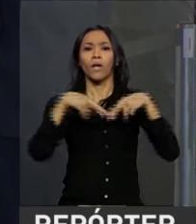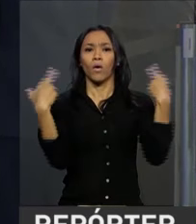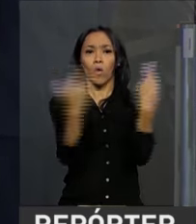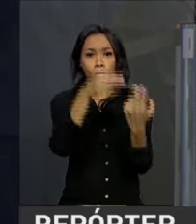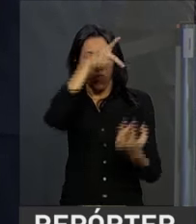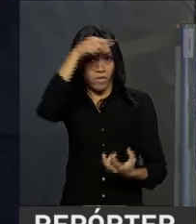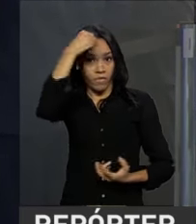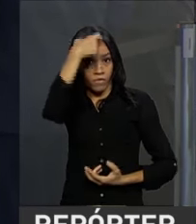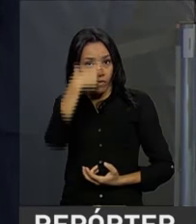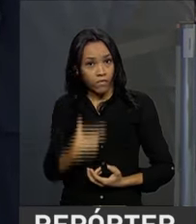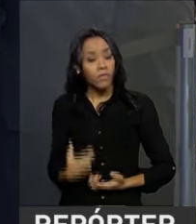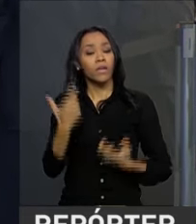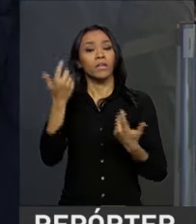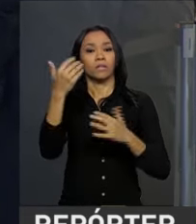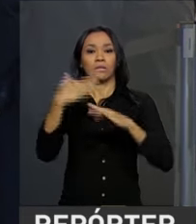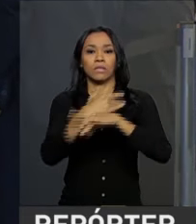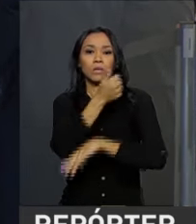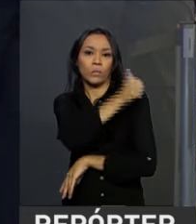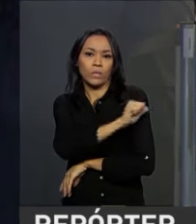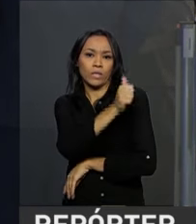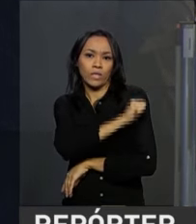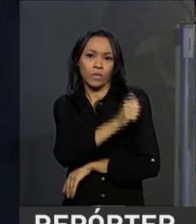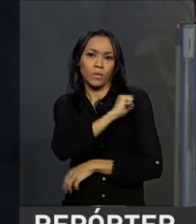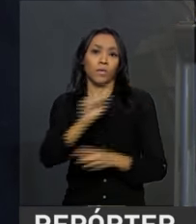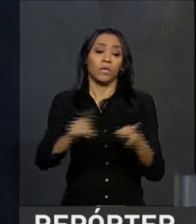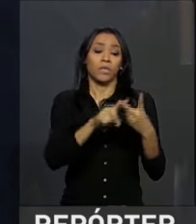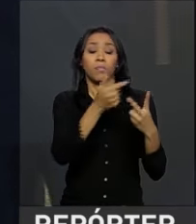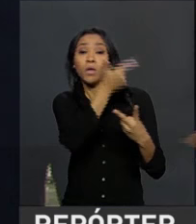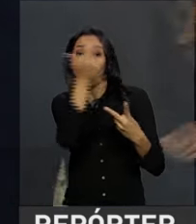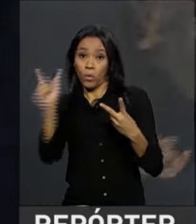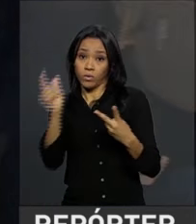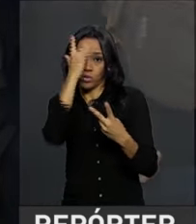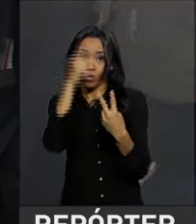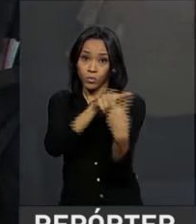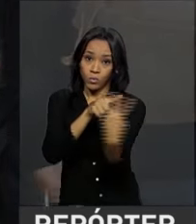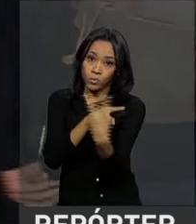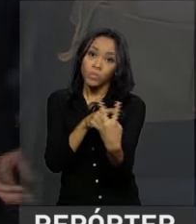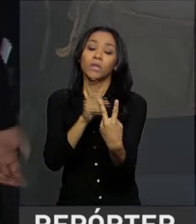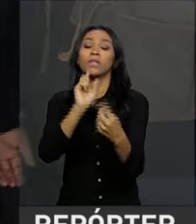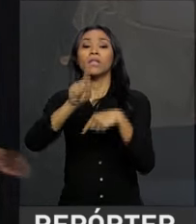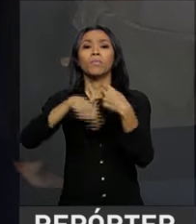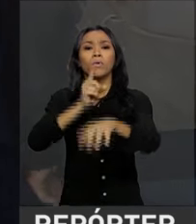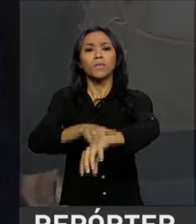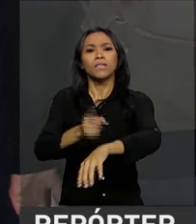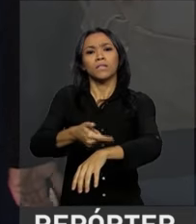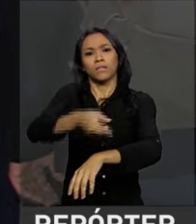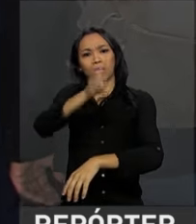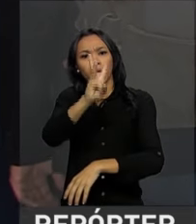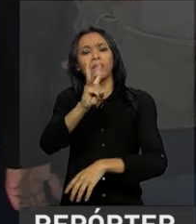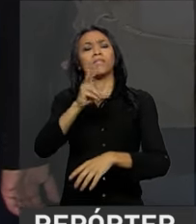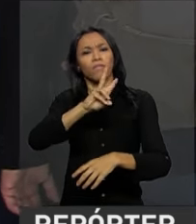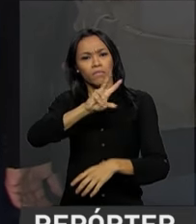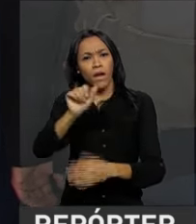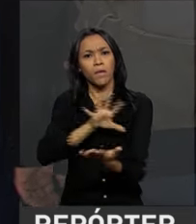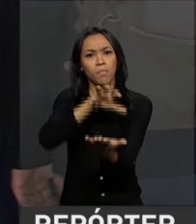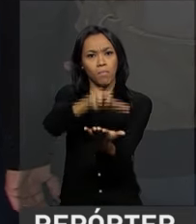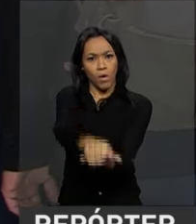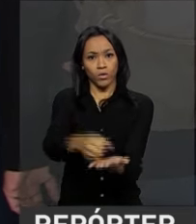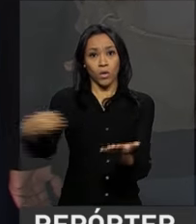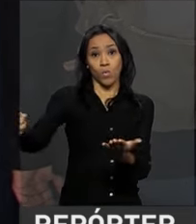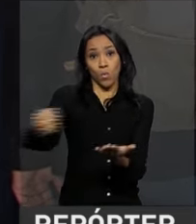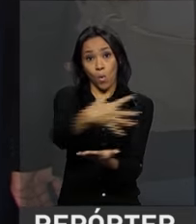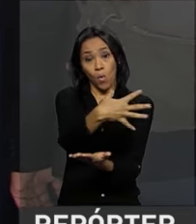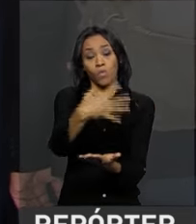Janeiro, Eduardo Paes, e com o ministro Moreira Franco. À tarde, às 15 horas, o presidente vai dar posse ao novo ministro